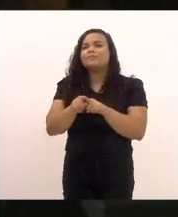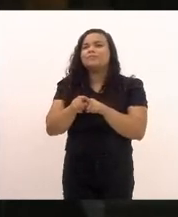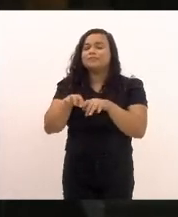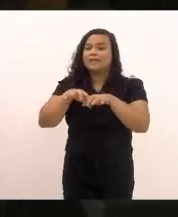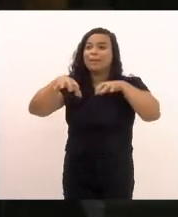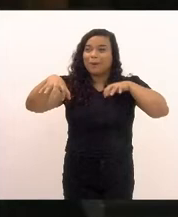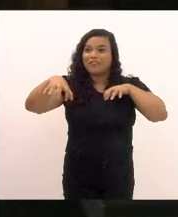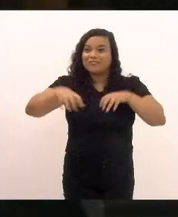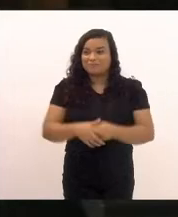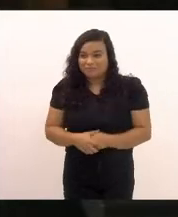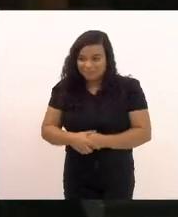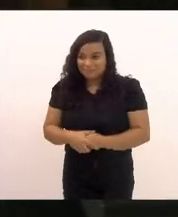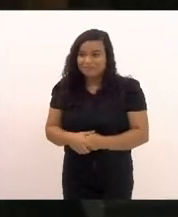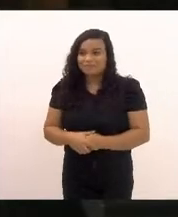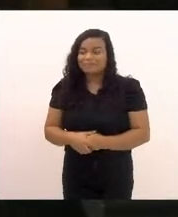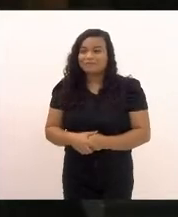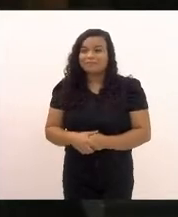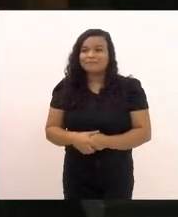e remota,